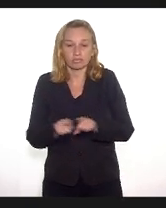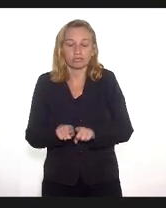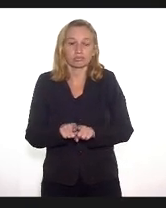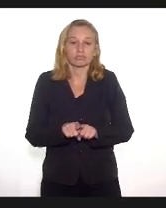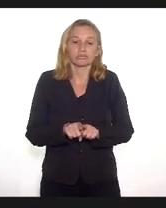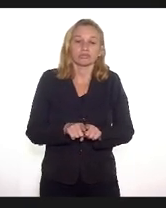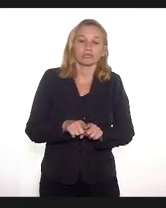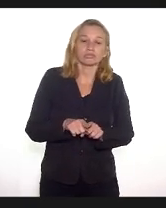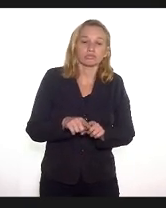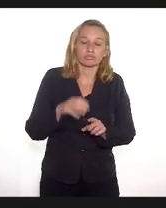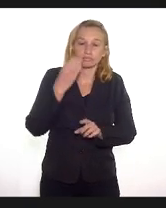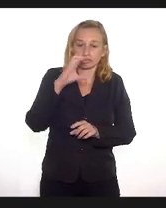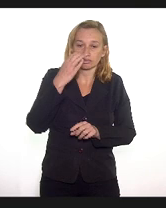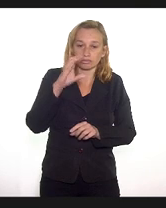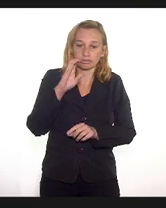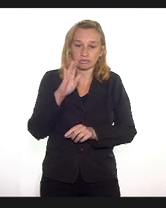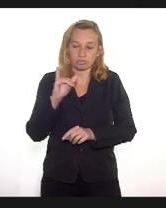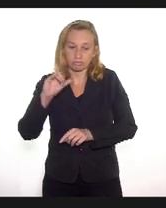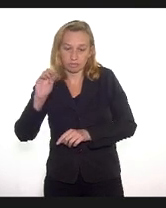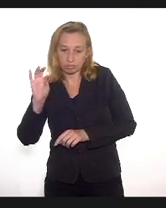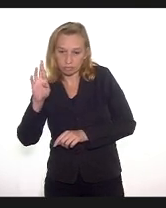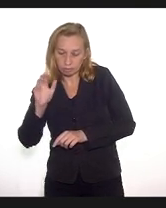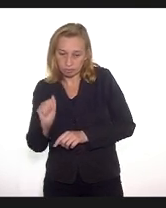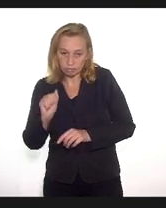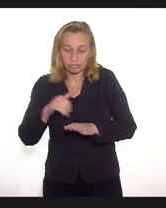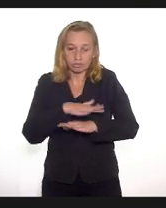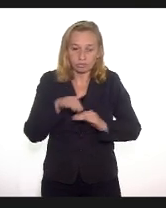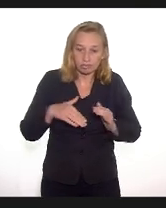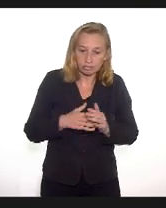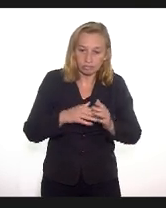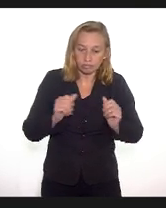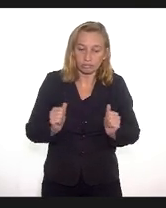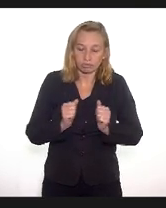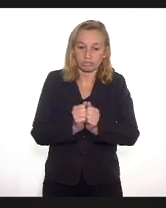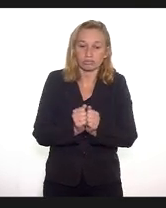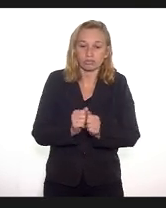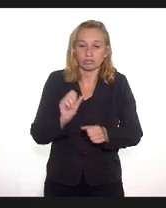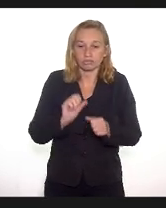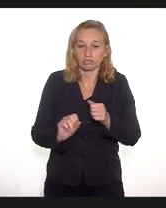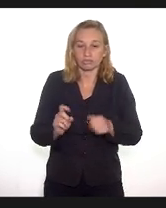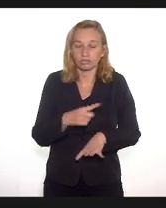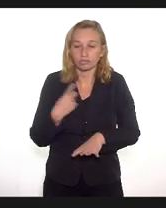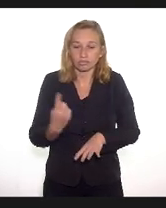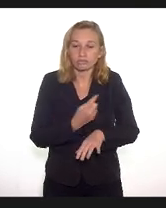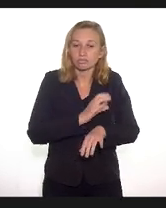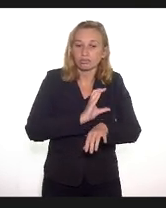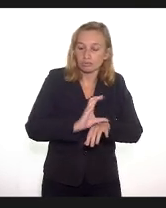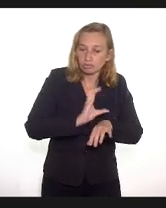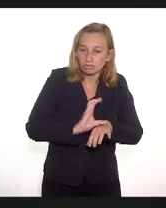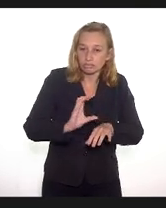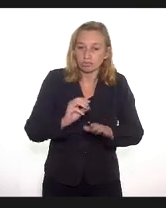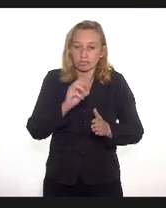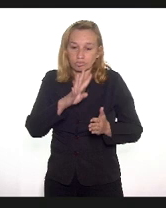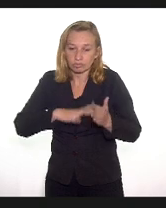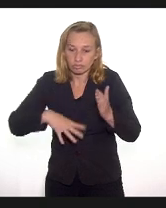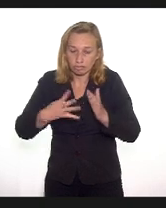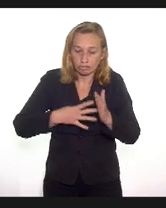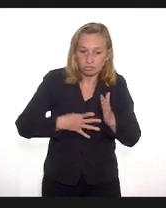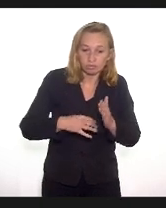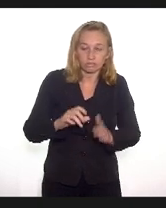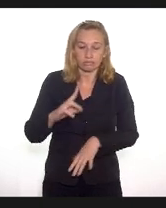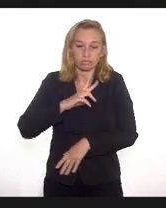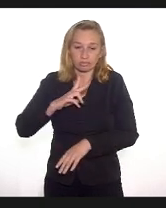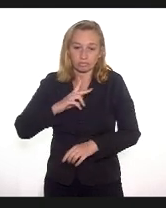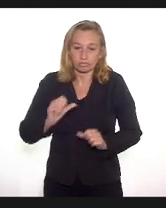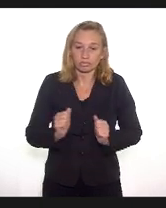biológicas. E nós entendemos que toda essa contribuição que fazemos a partir dos nossos cursos, nossos currículos próprios e também em parcerias